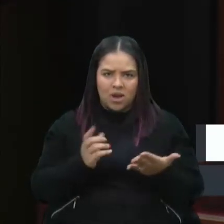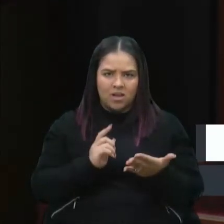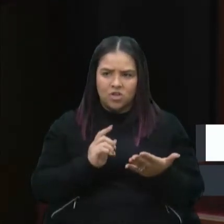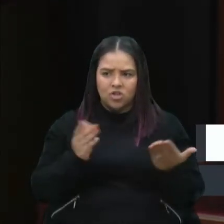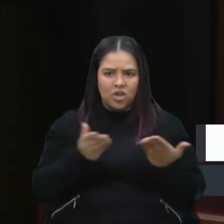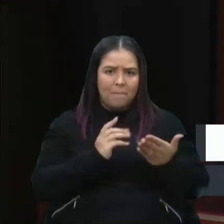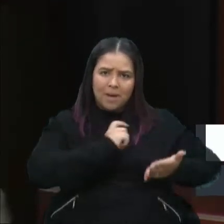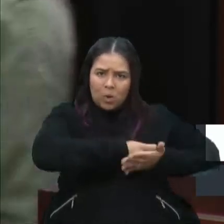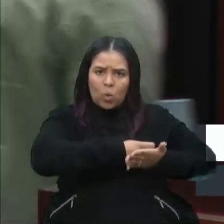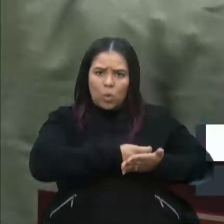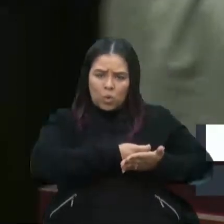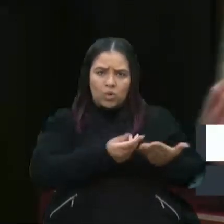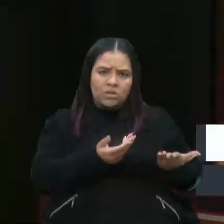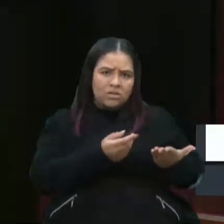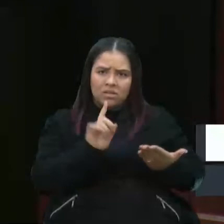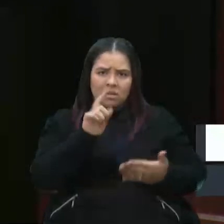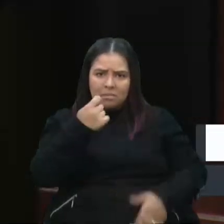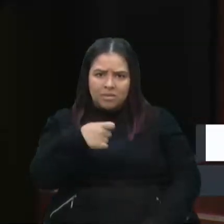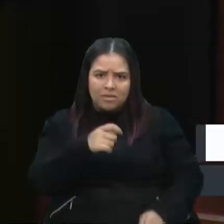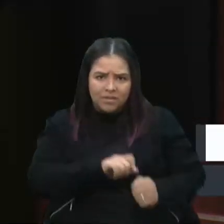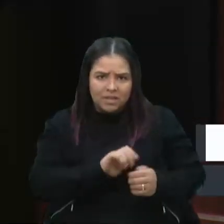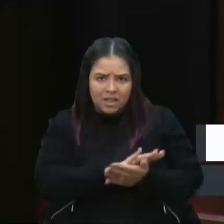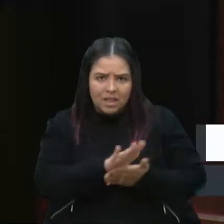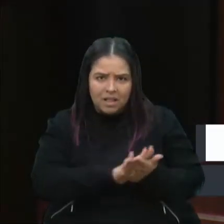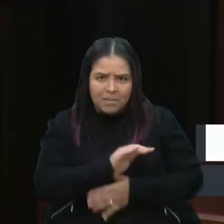pagas. Sem precisar fazer isso.